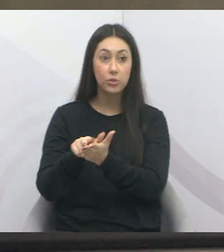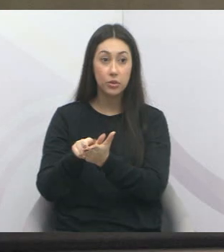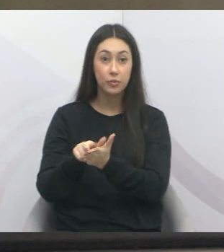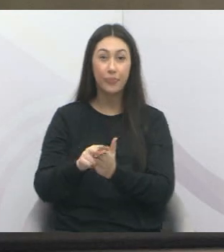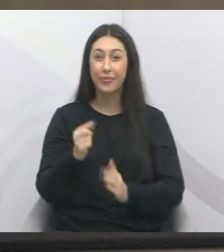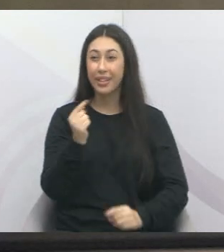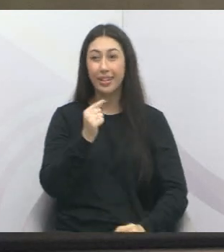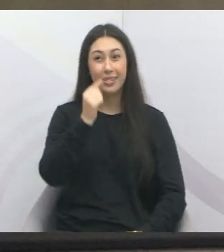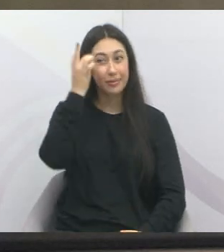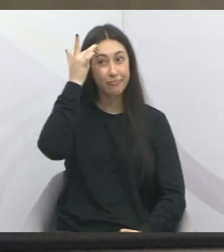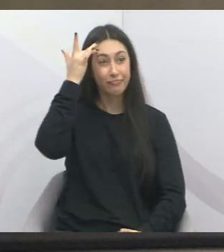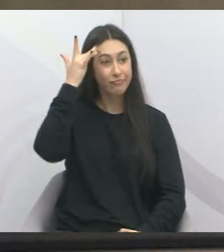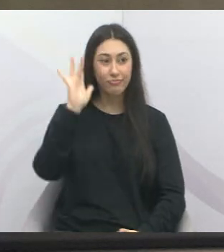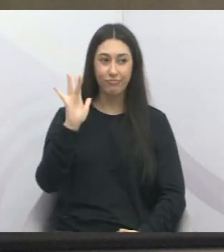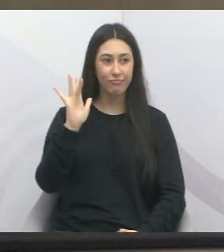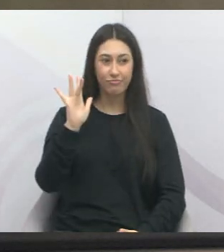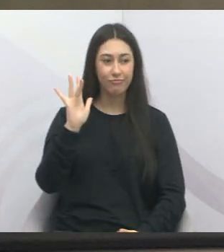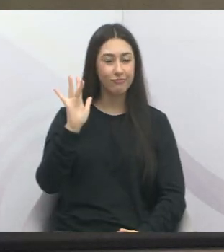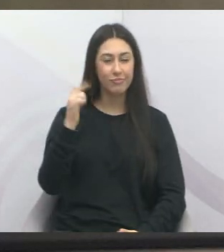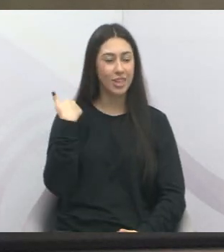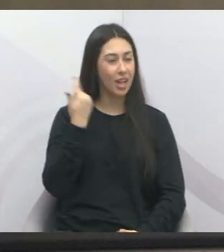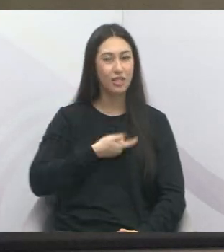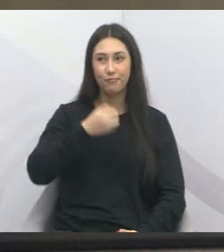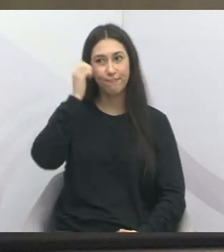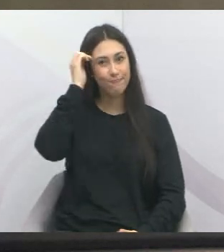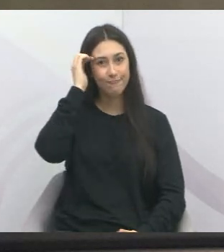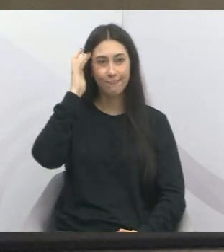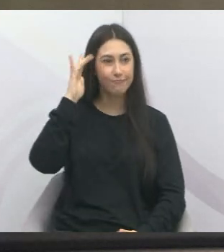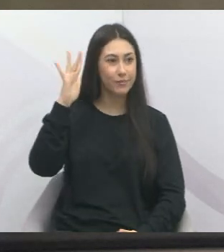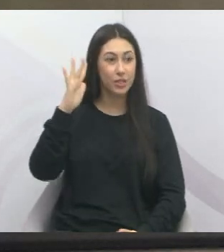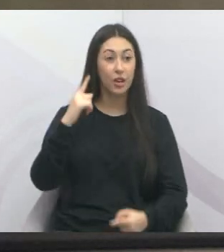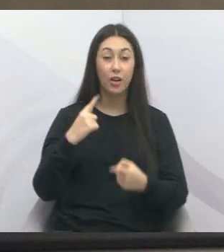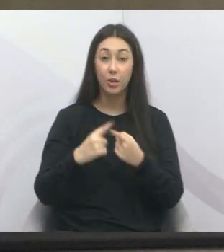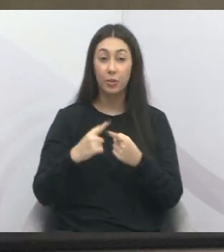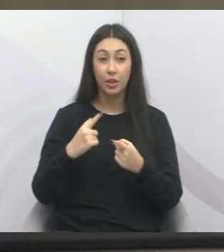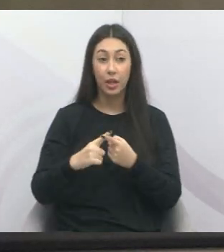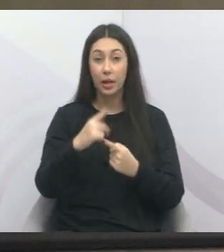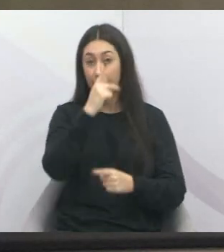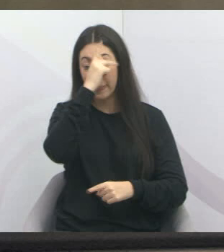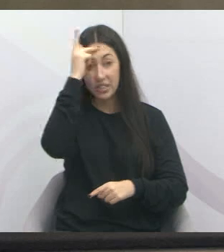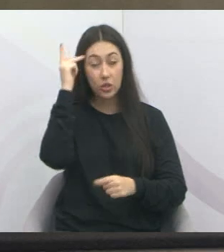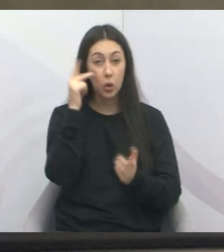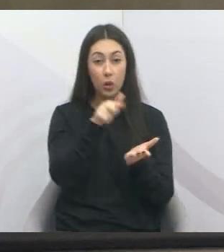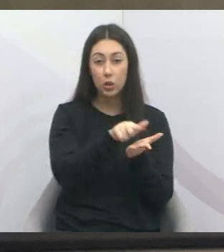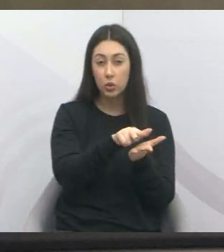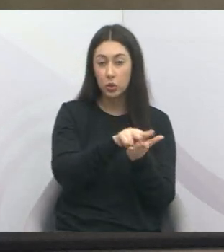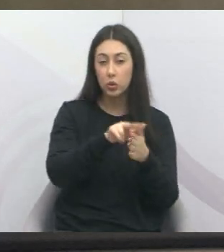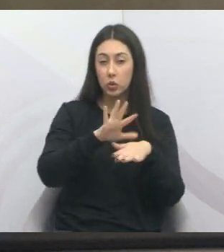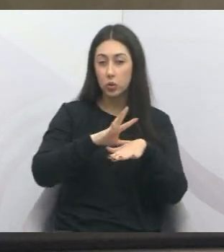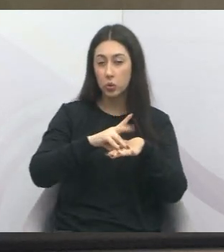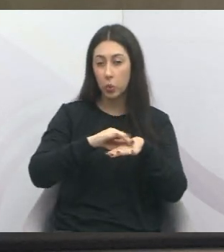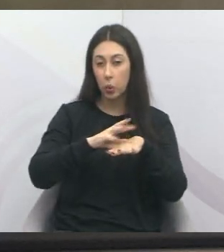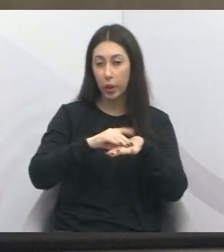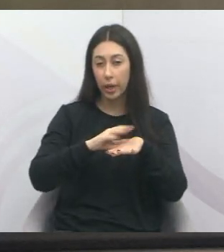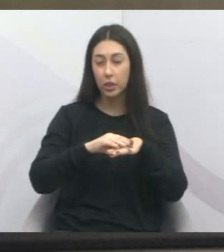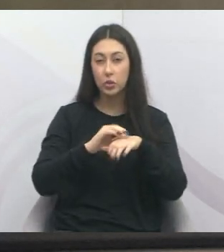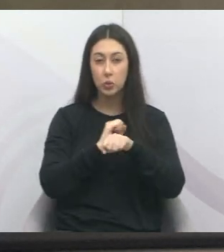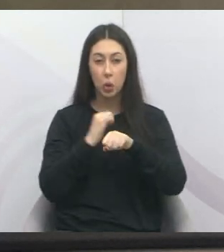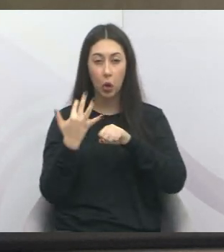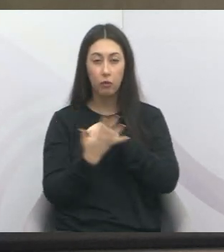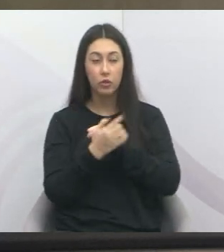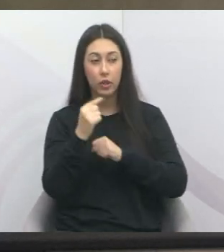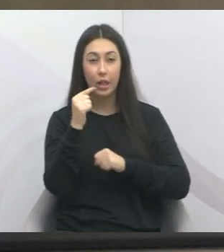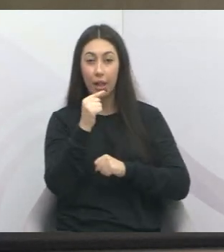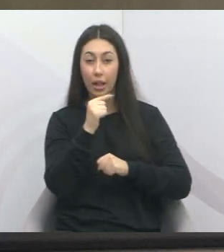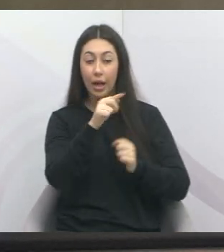estava previsto isso daí para nós, porque os pacientes Covid eram internados lá no Jardim Flórida, e a Santa